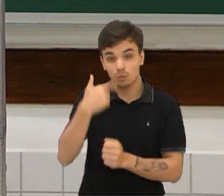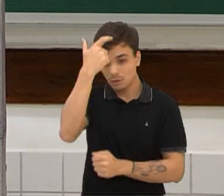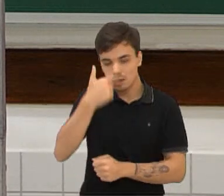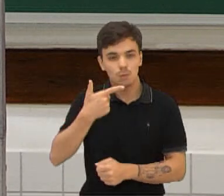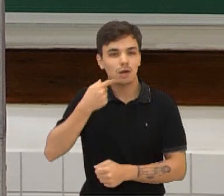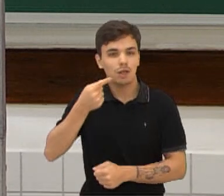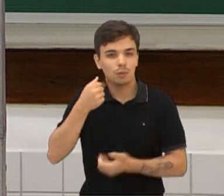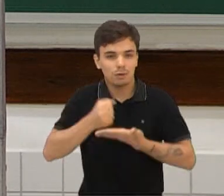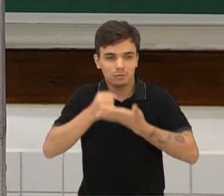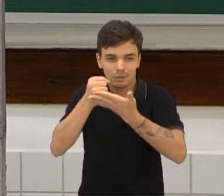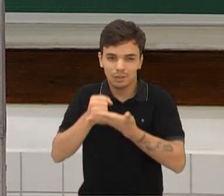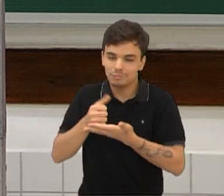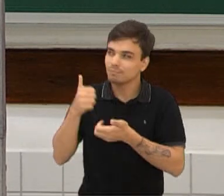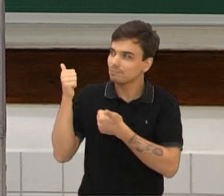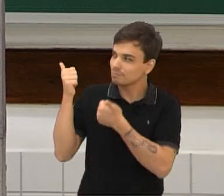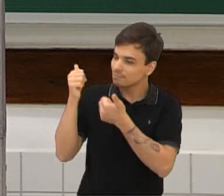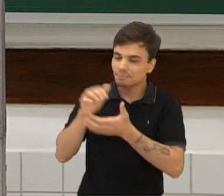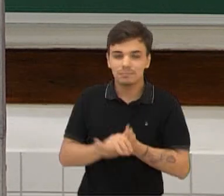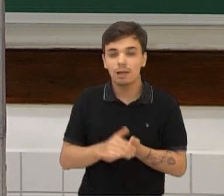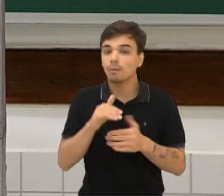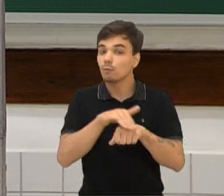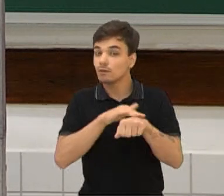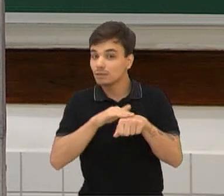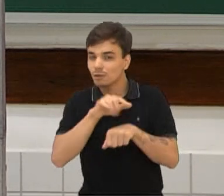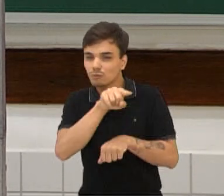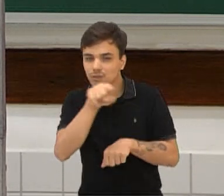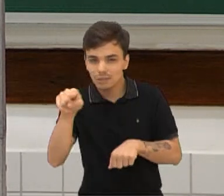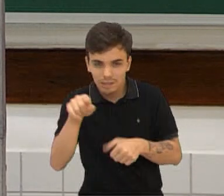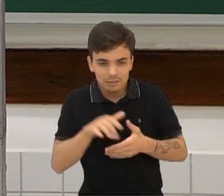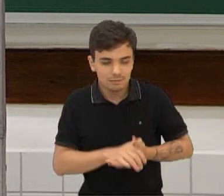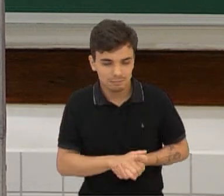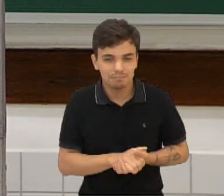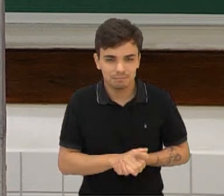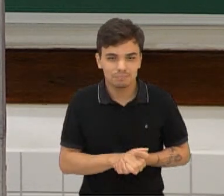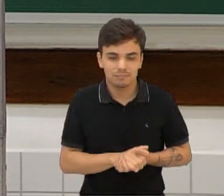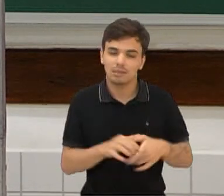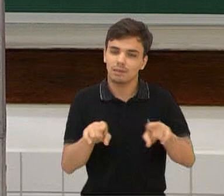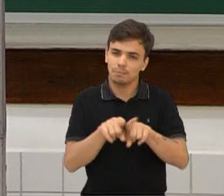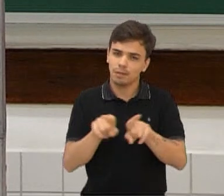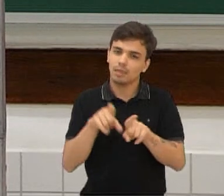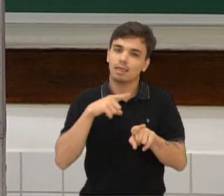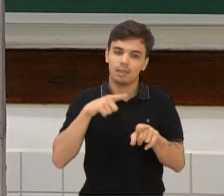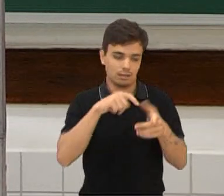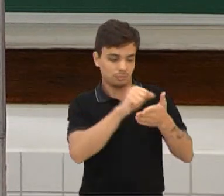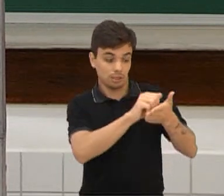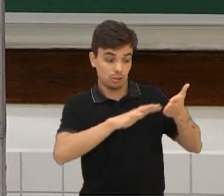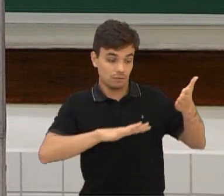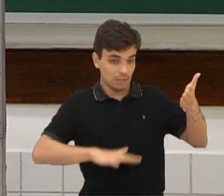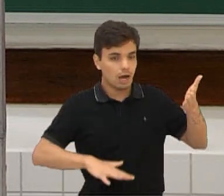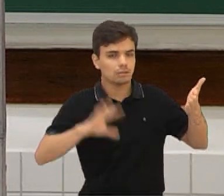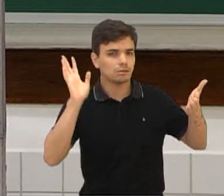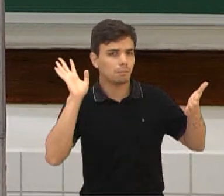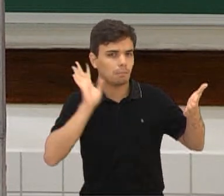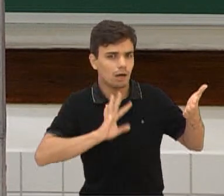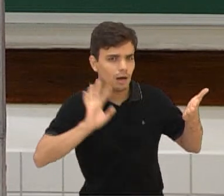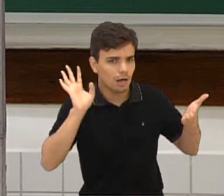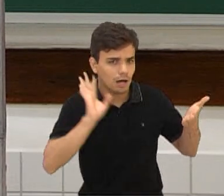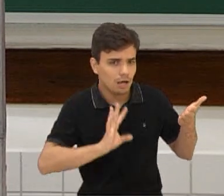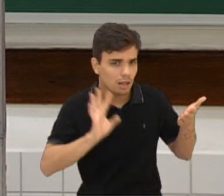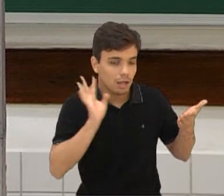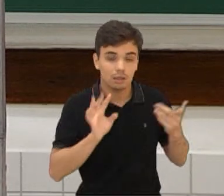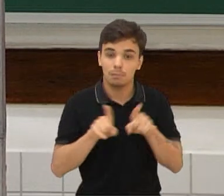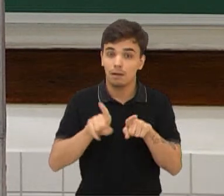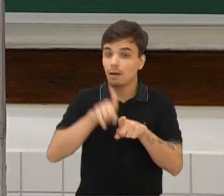me ajudar, né, para conversar com vocês. E a gente tem algumas atividades muito legais e muita coisa para